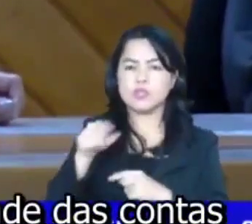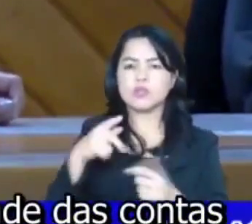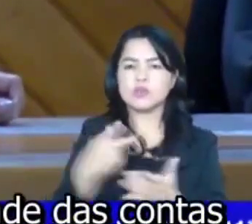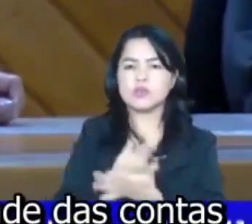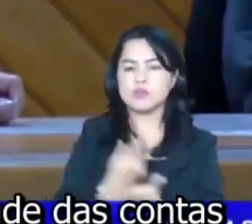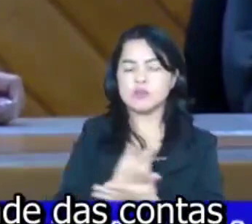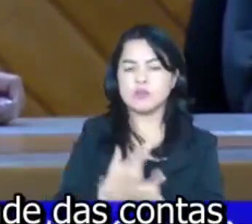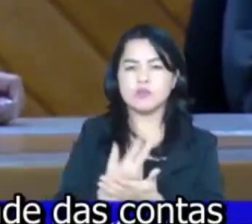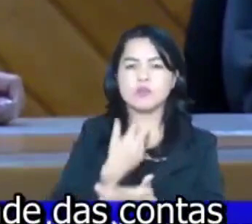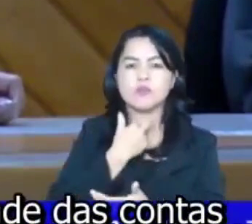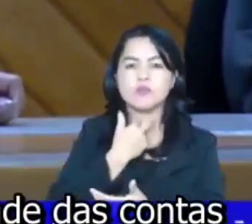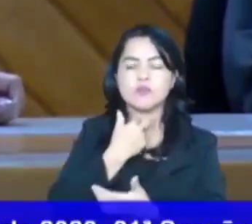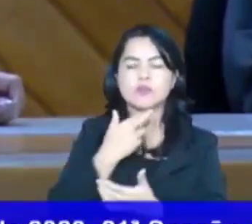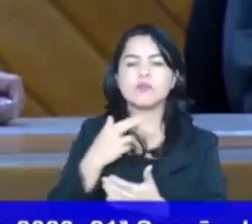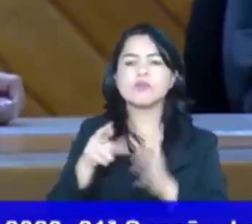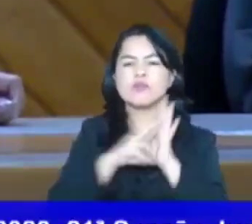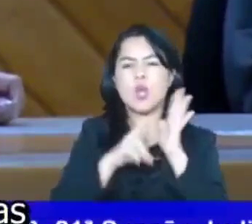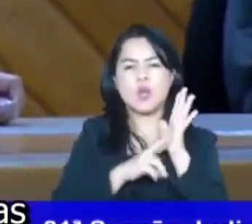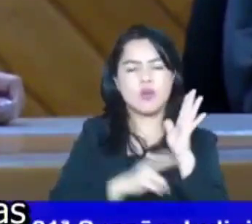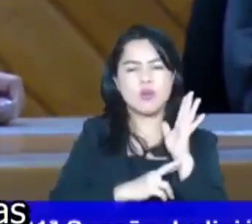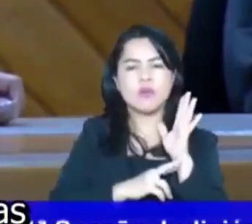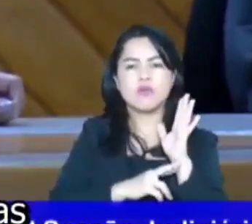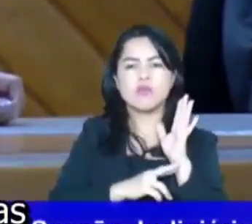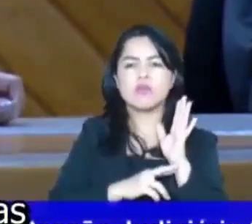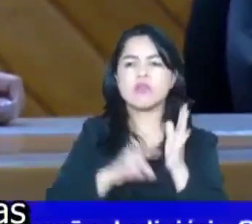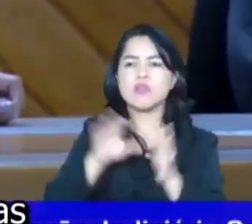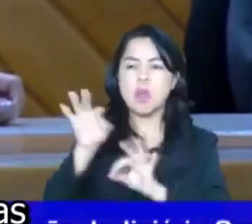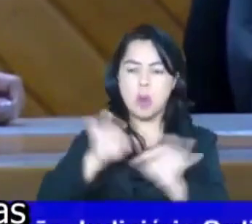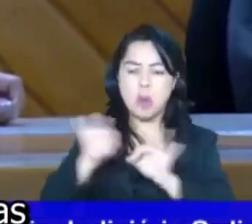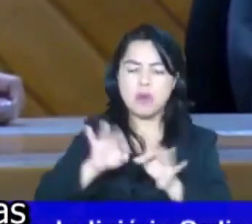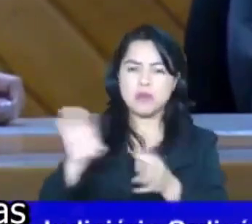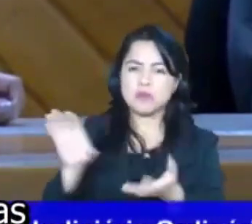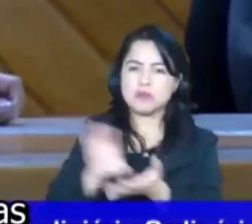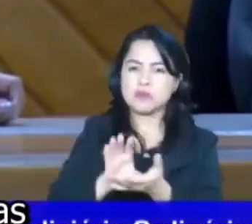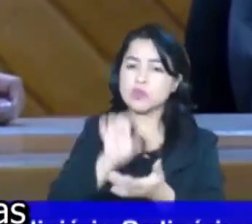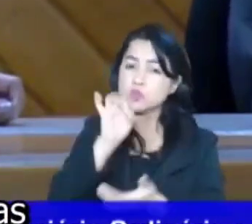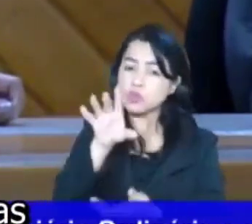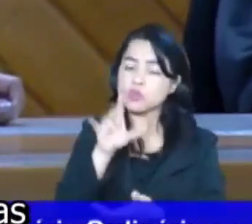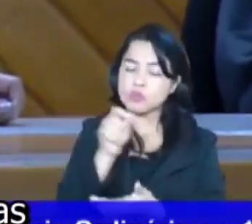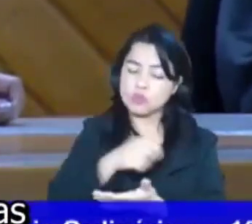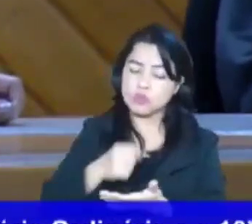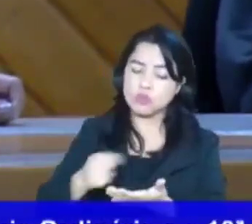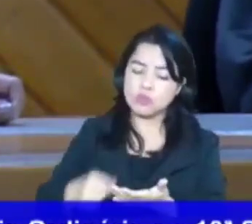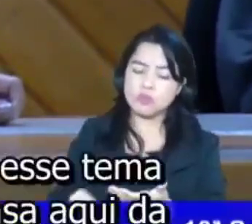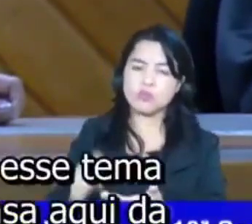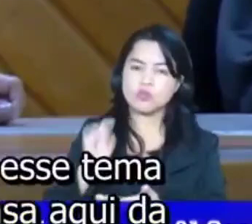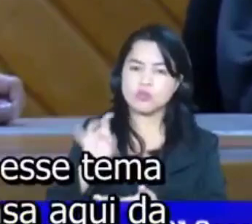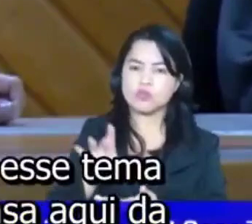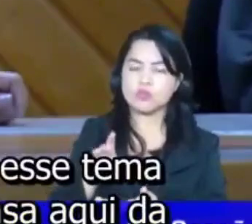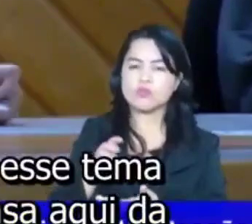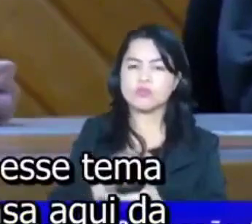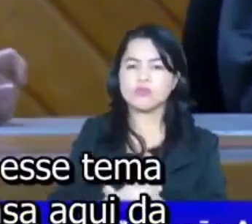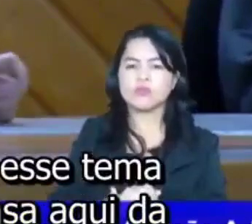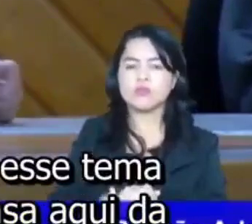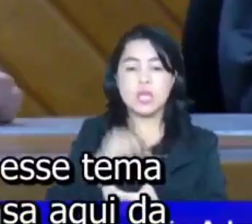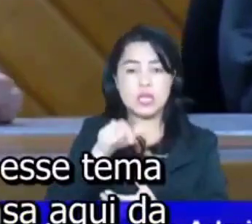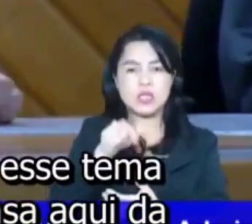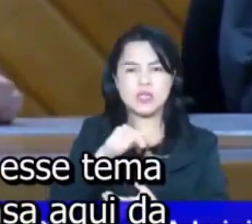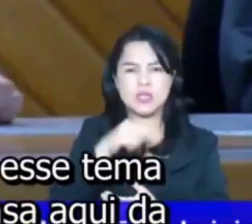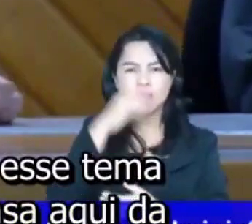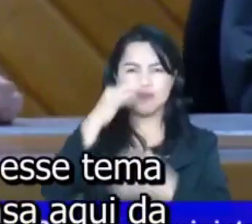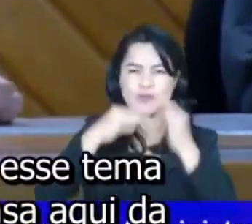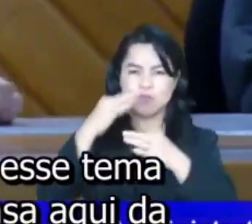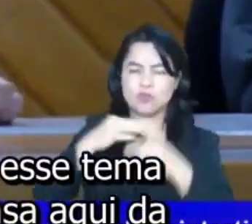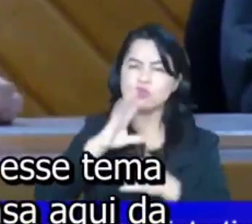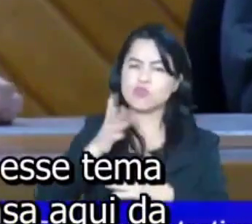de comprometer a regularidade das contas, de modo a ensejar apenas a anotação de ressalvas. Com relação a essa matéria, nosso